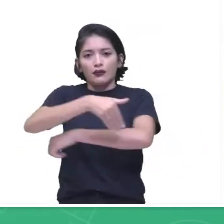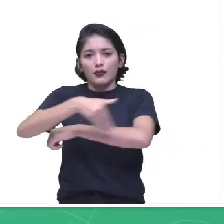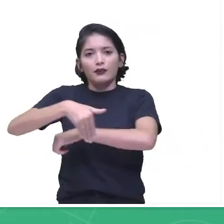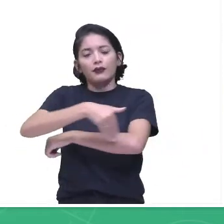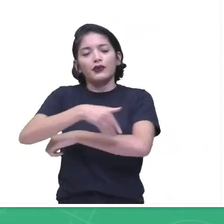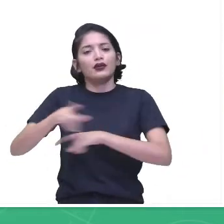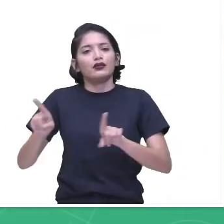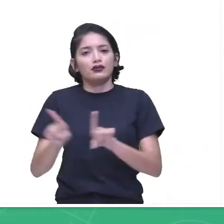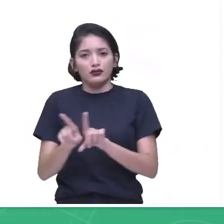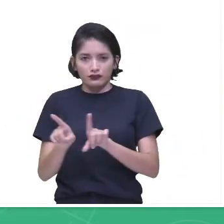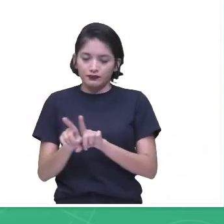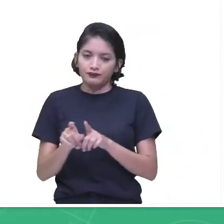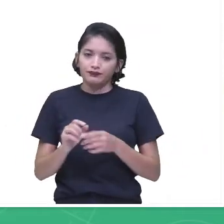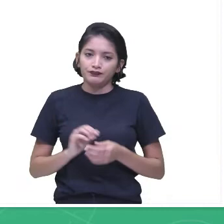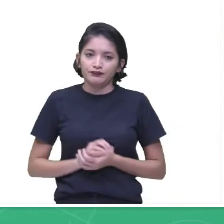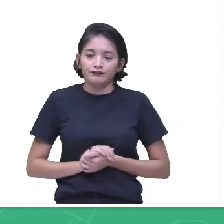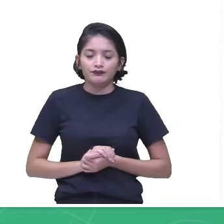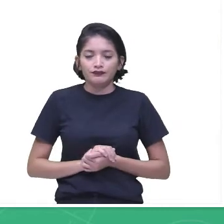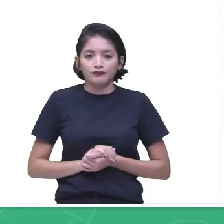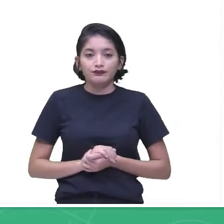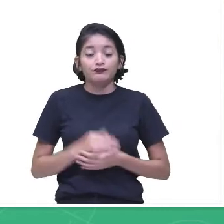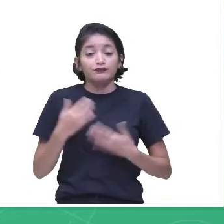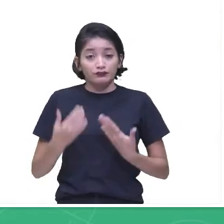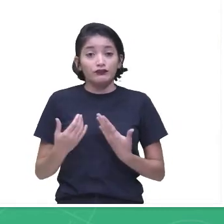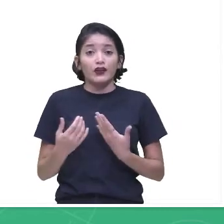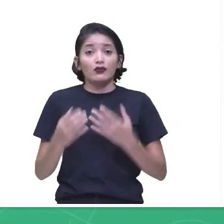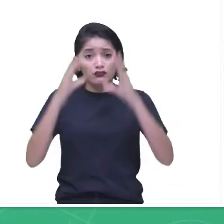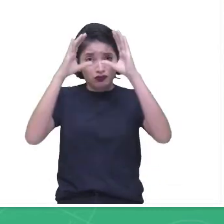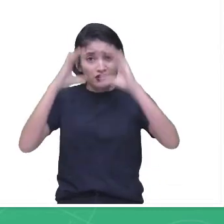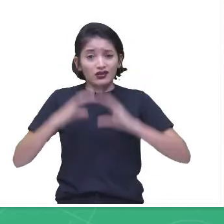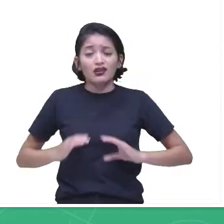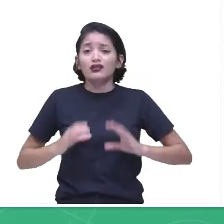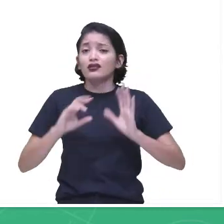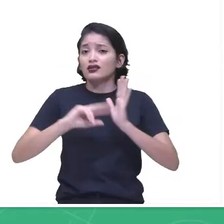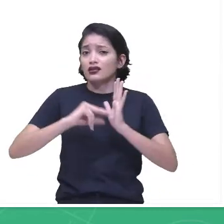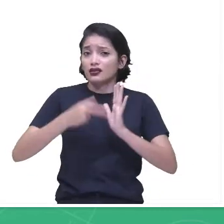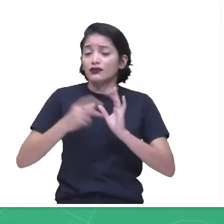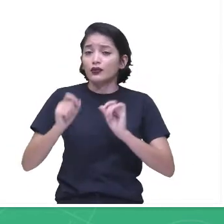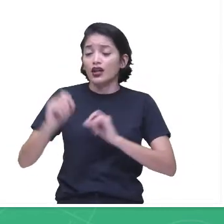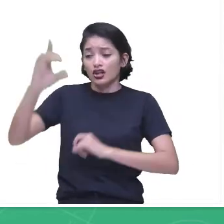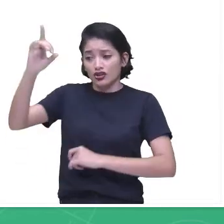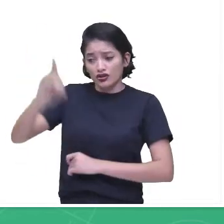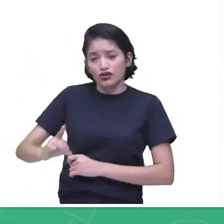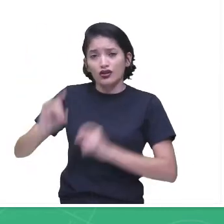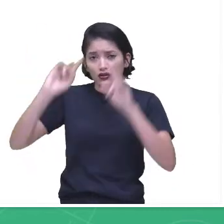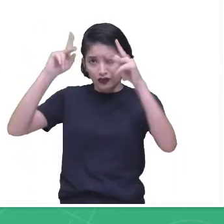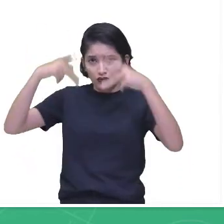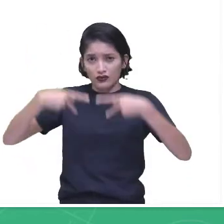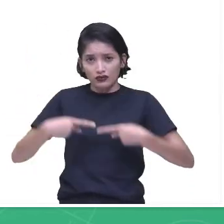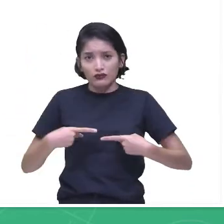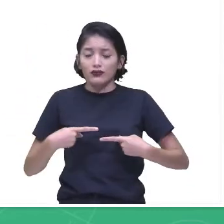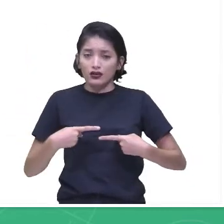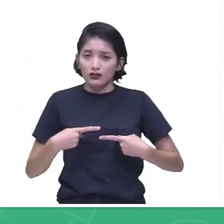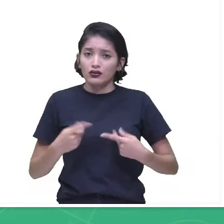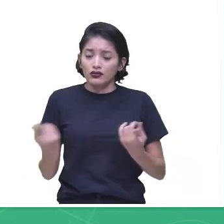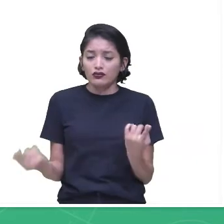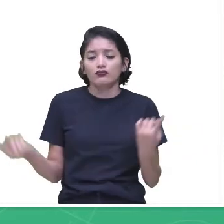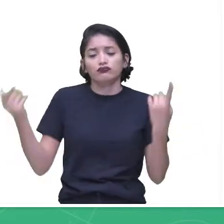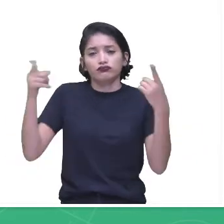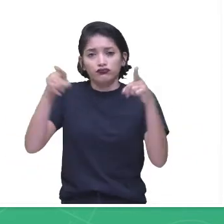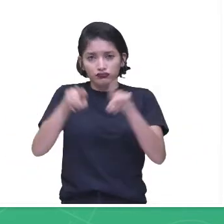a isso, certo? Muito bem, então, cidadania é isso. Então, direitos humanos e cidadanias, eles andam